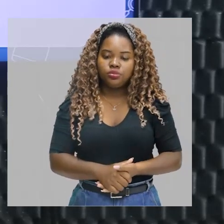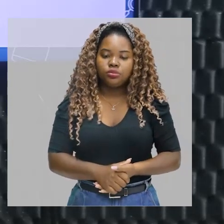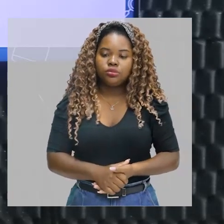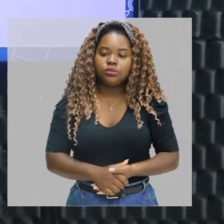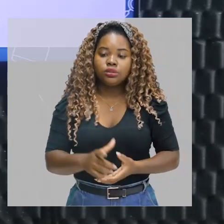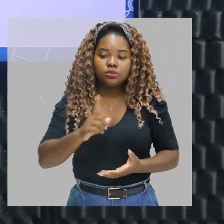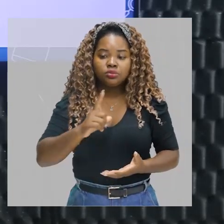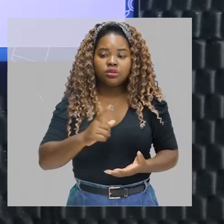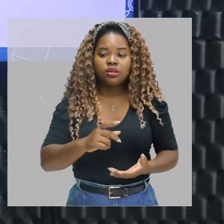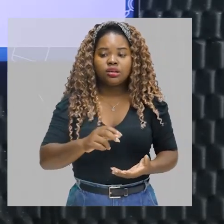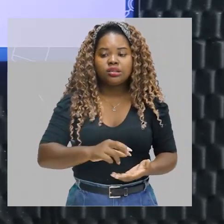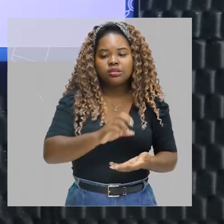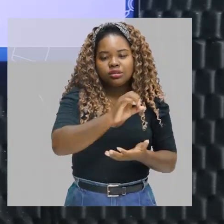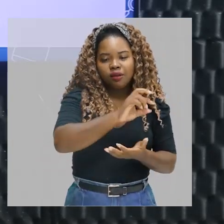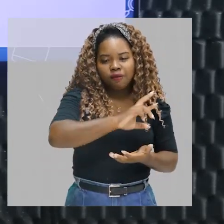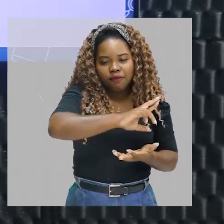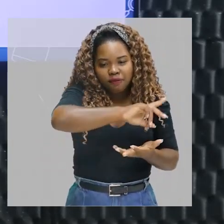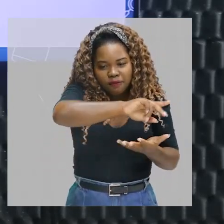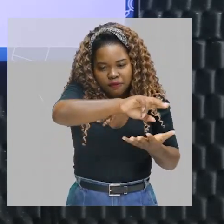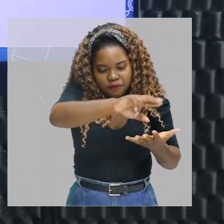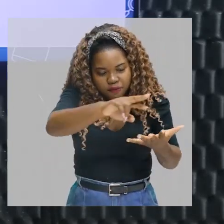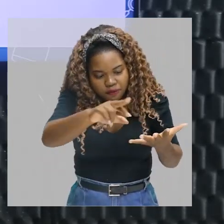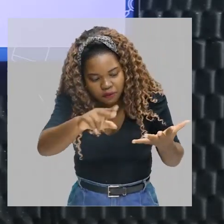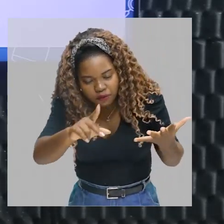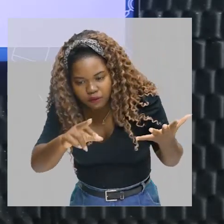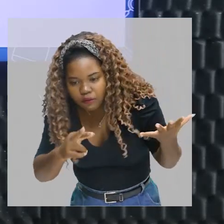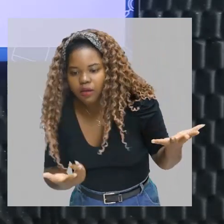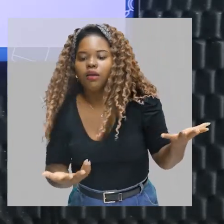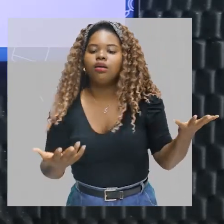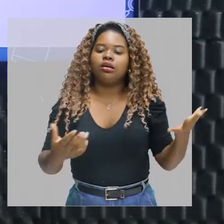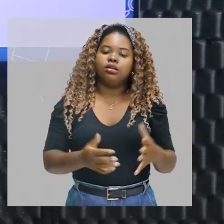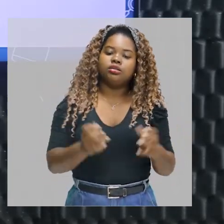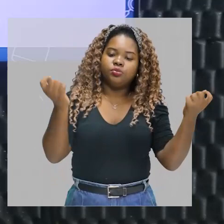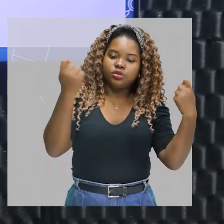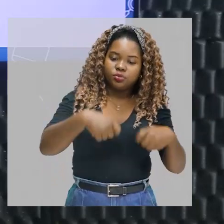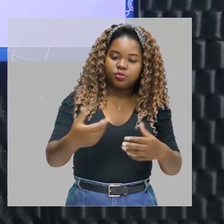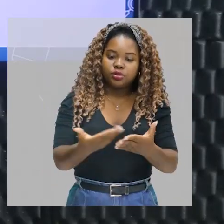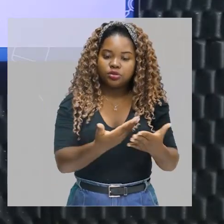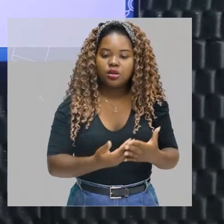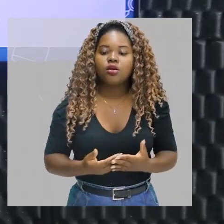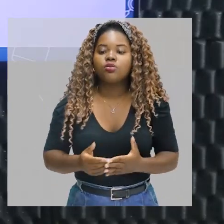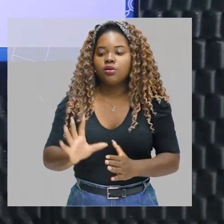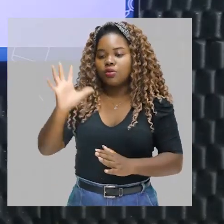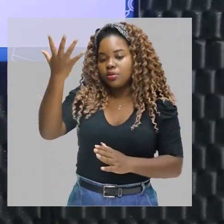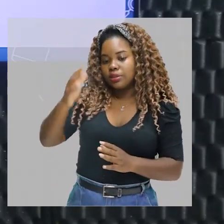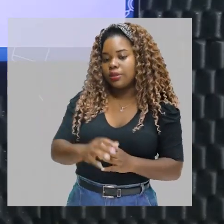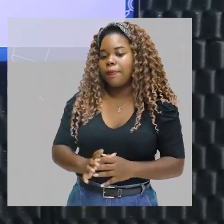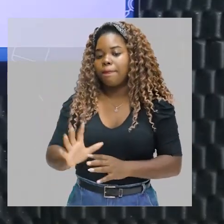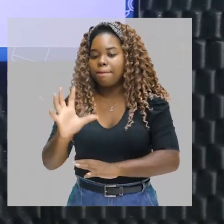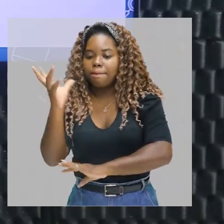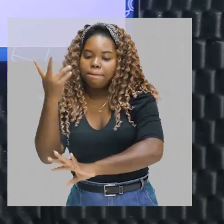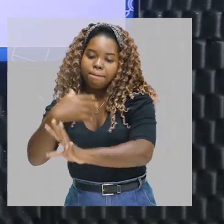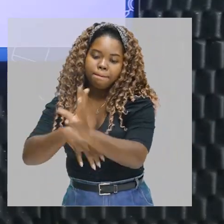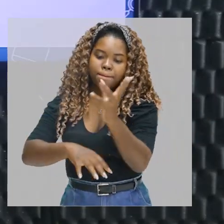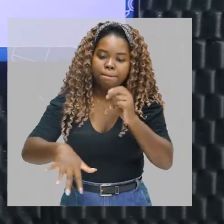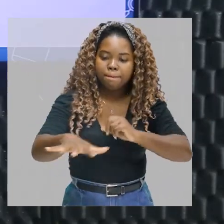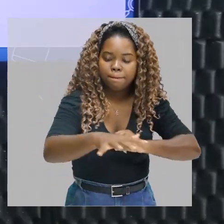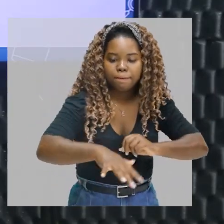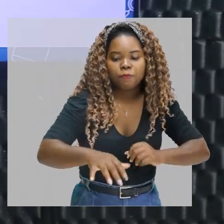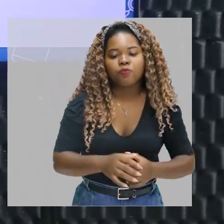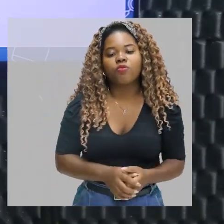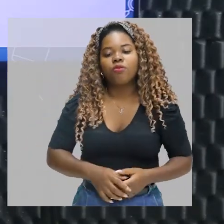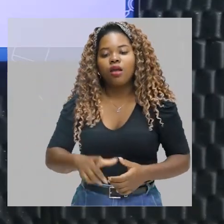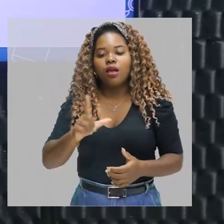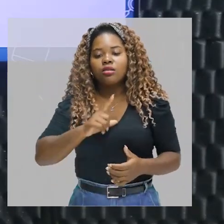ela tem esse leque muito grande de estudar essas relações que acontecem na natureza, tá ok? Aí vem uma segunda pergunta, um segundo